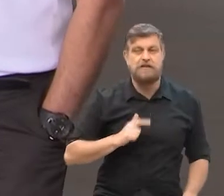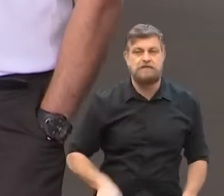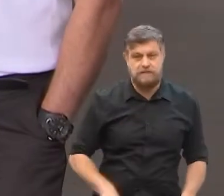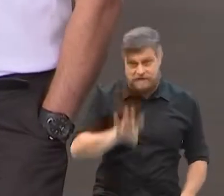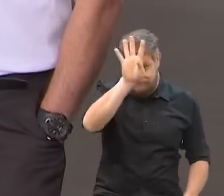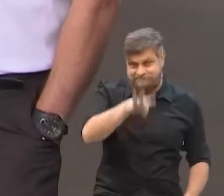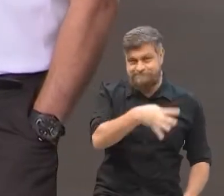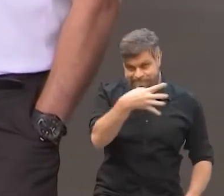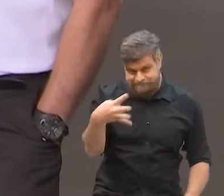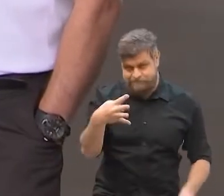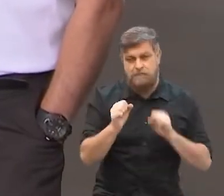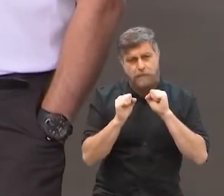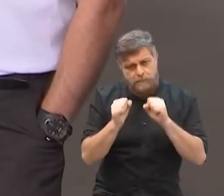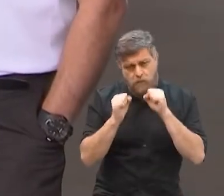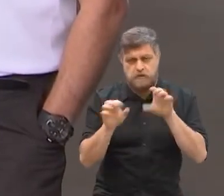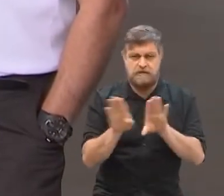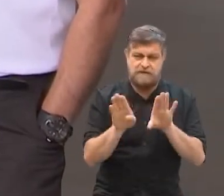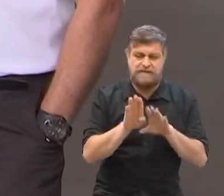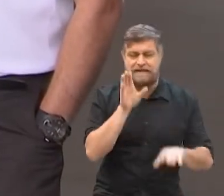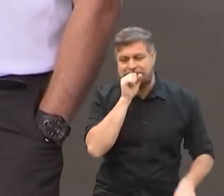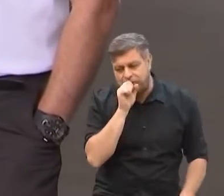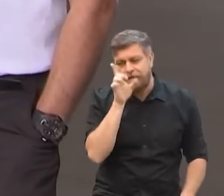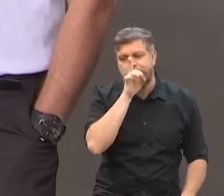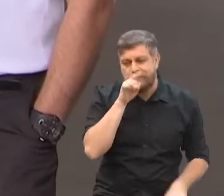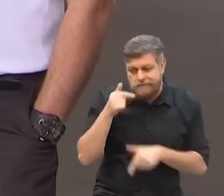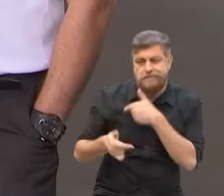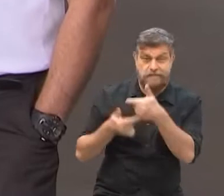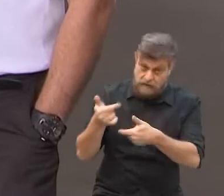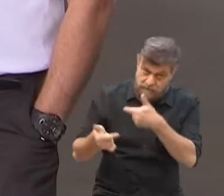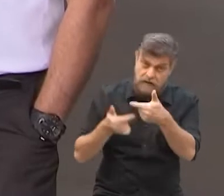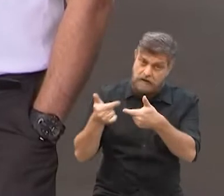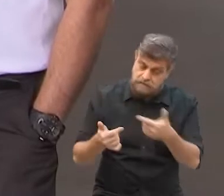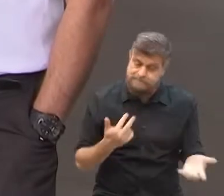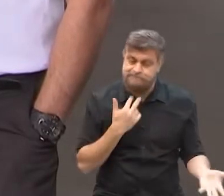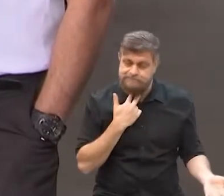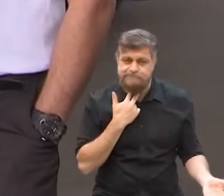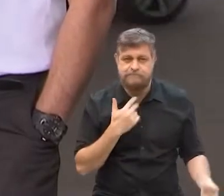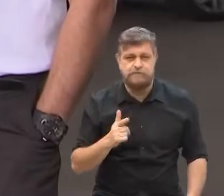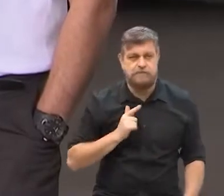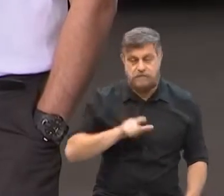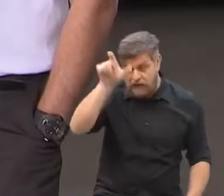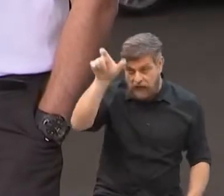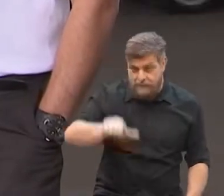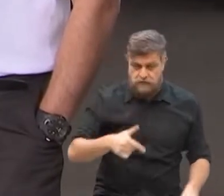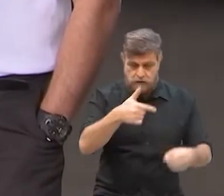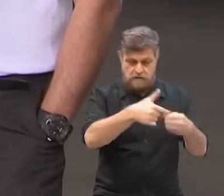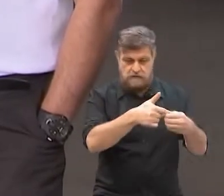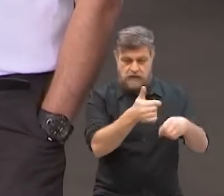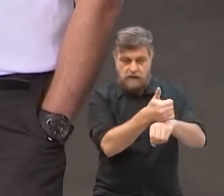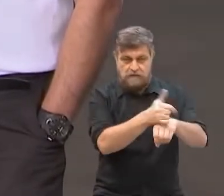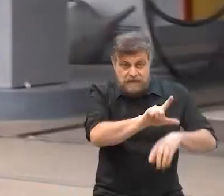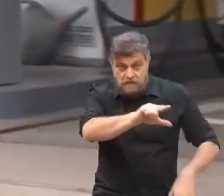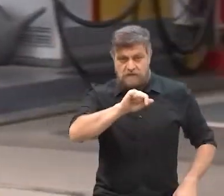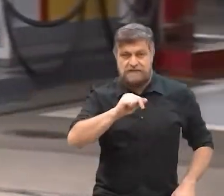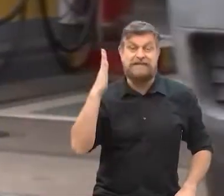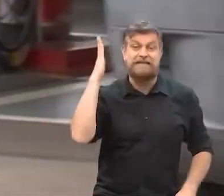escalas que permite que caia final de semana. Sim, mas o que eu quero dizer é o seguinte, o cara que escolher a profissão de frentista, ele vai saber que ele